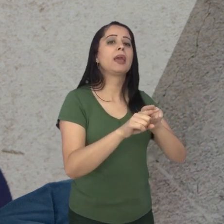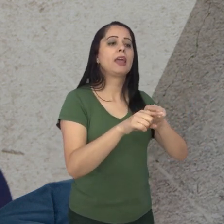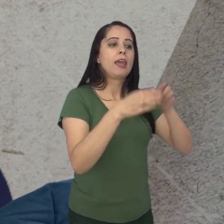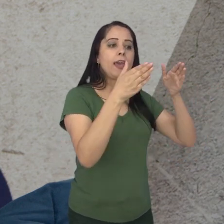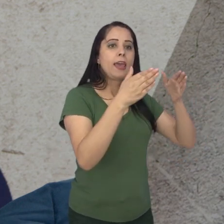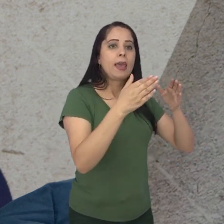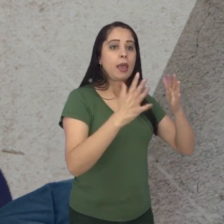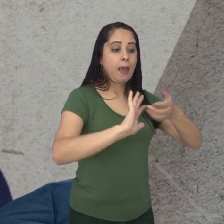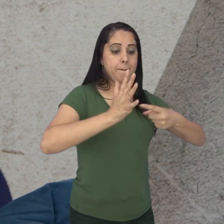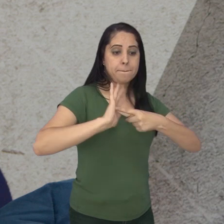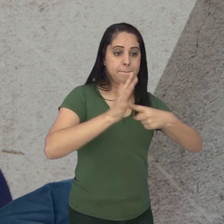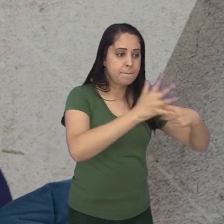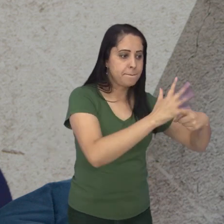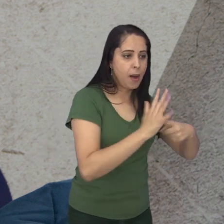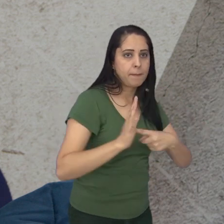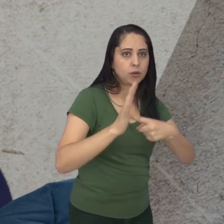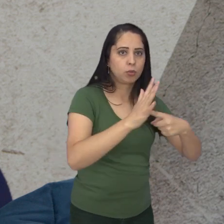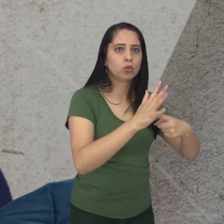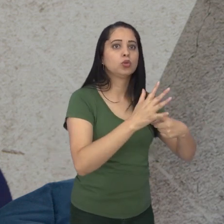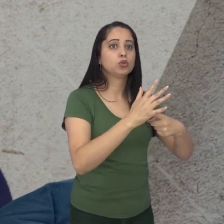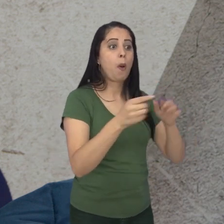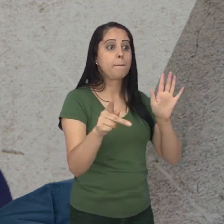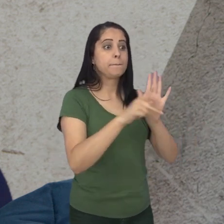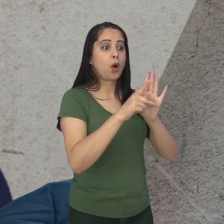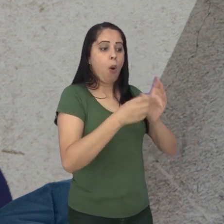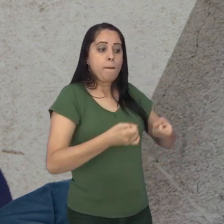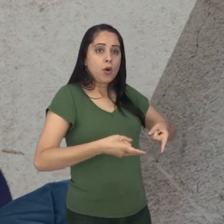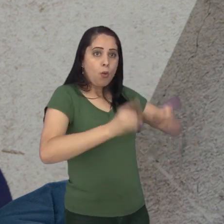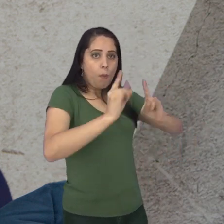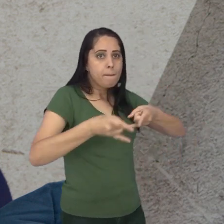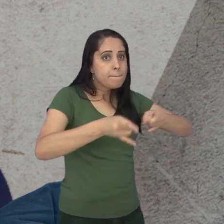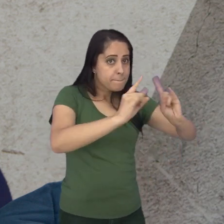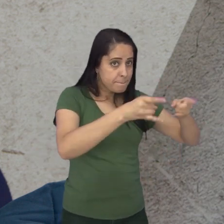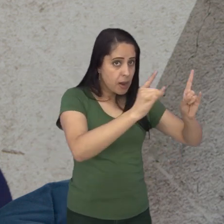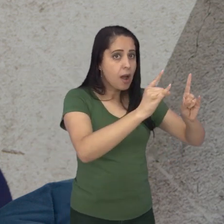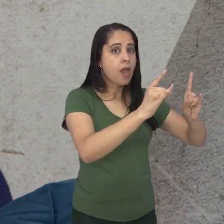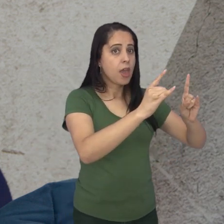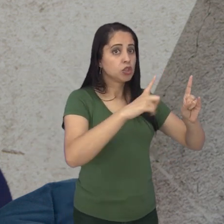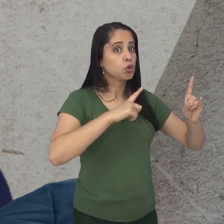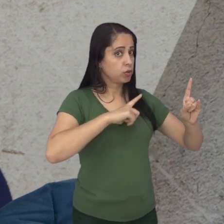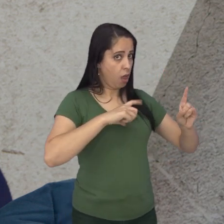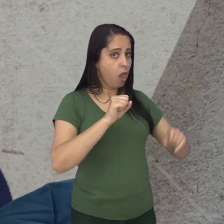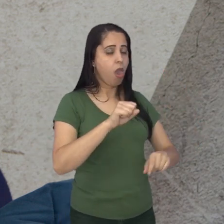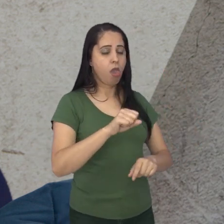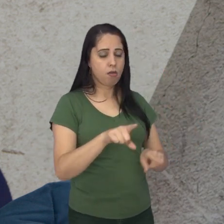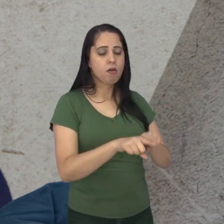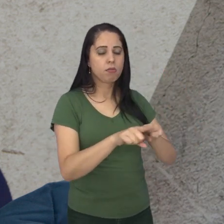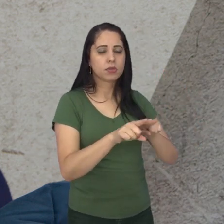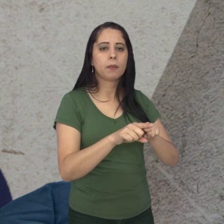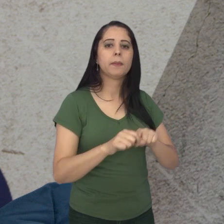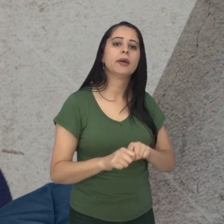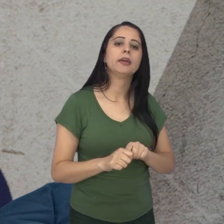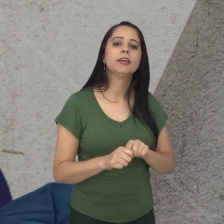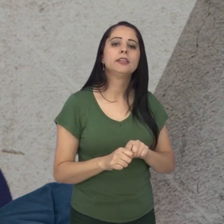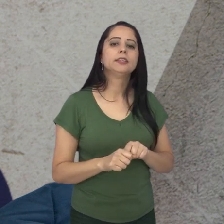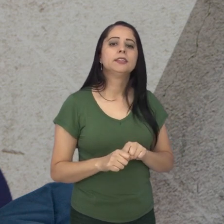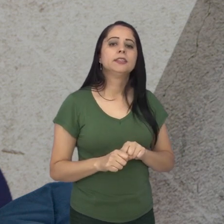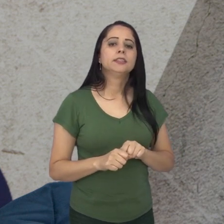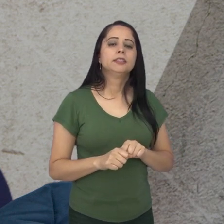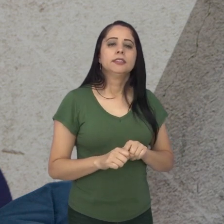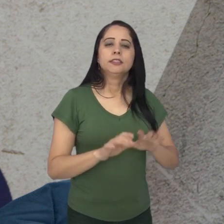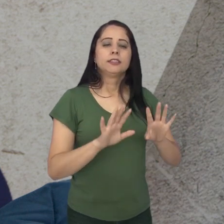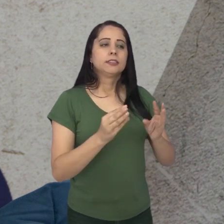automação, né, dos sistemas prediais, que também é uma questão que cada vez mais tende a